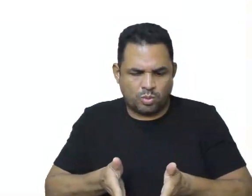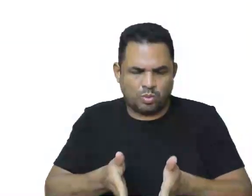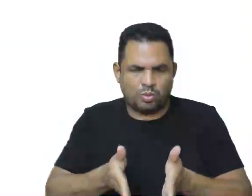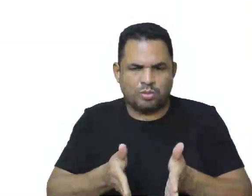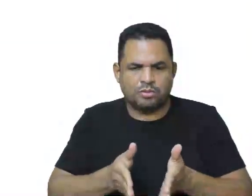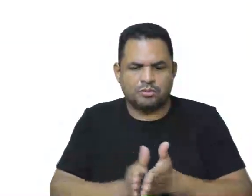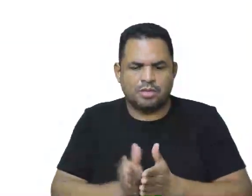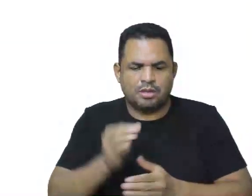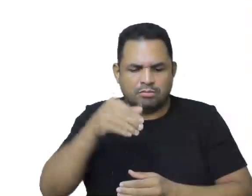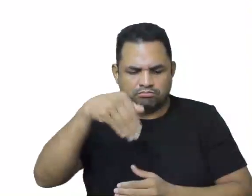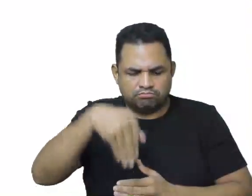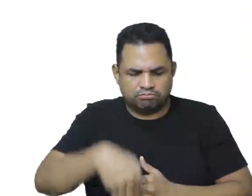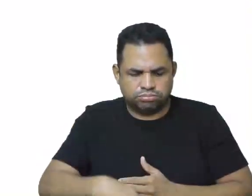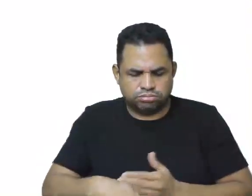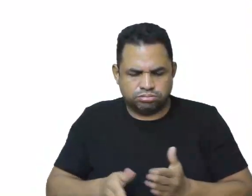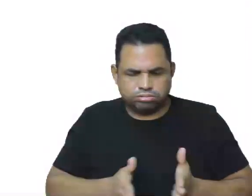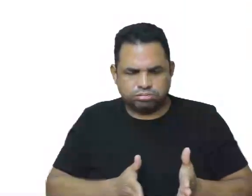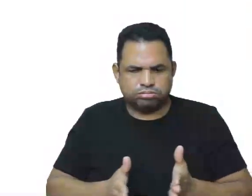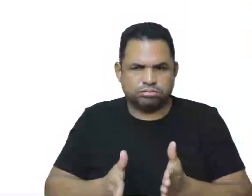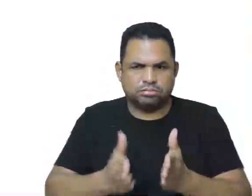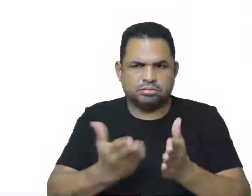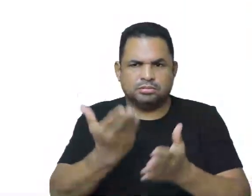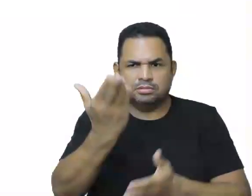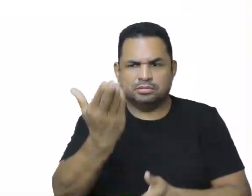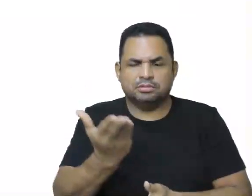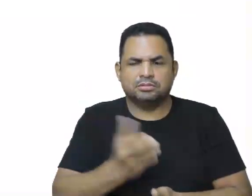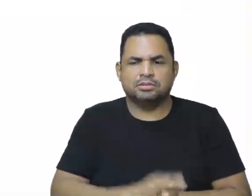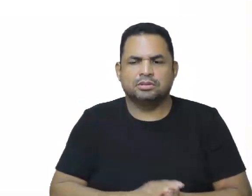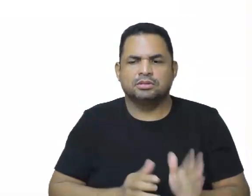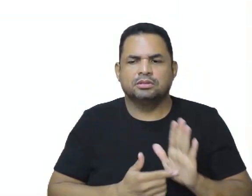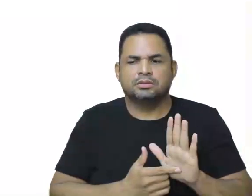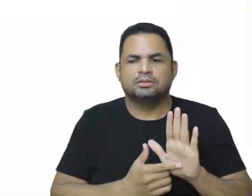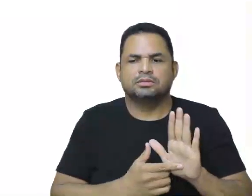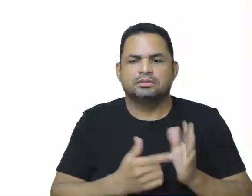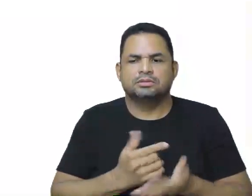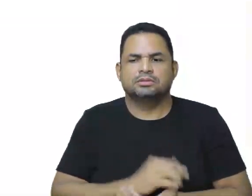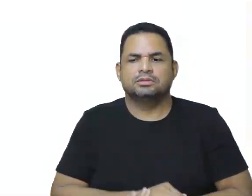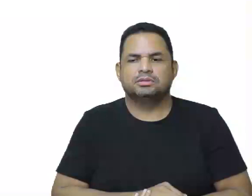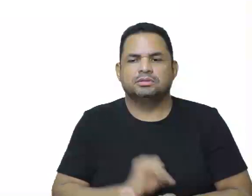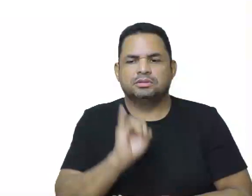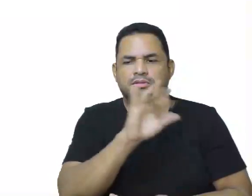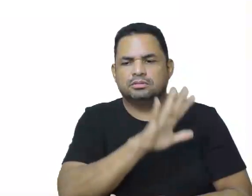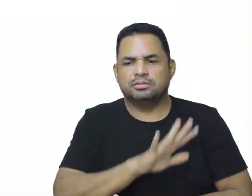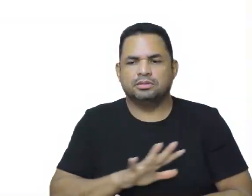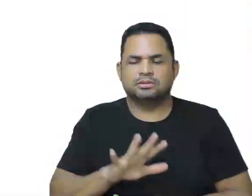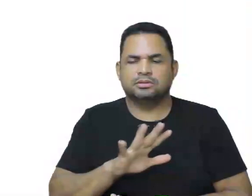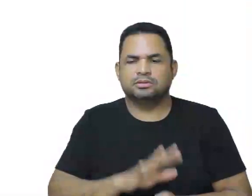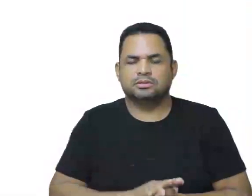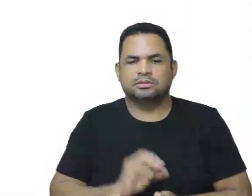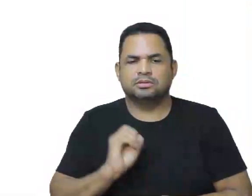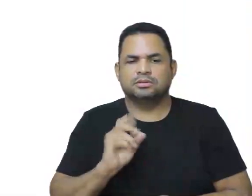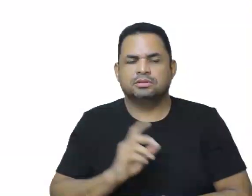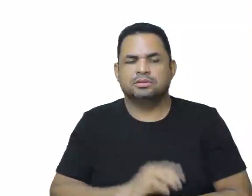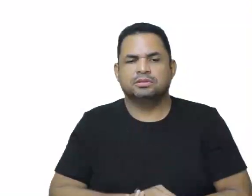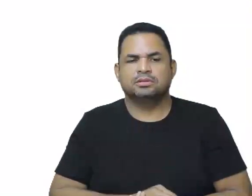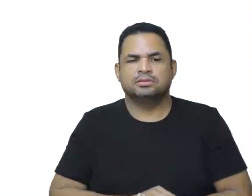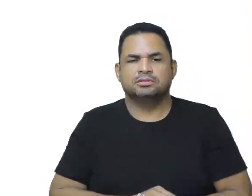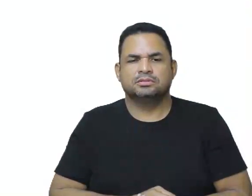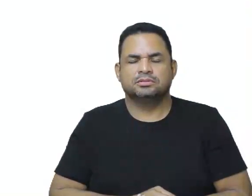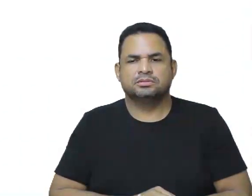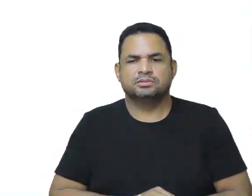maior profundidade, como é o caso que está sendo aqui representado nessa imagem. Beleza? A partir